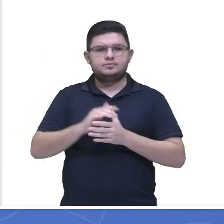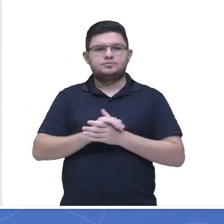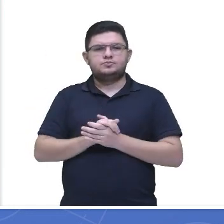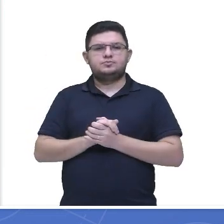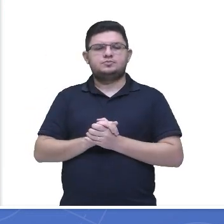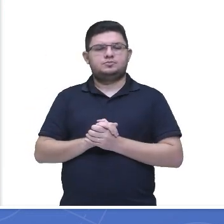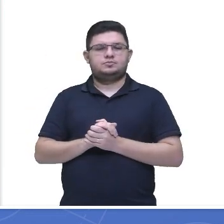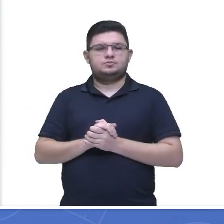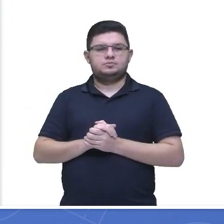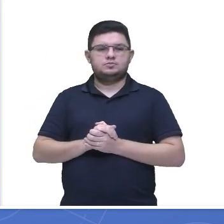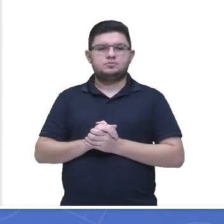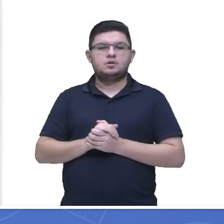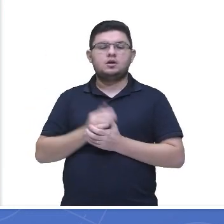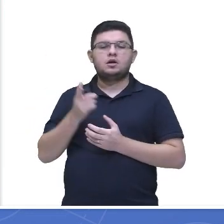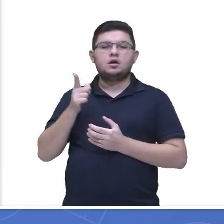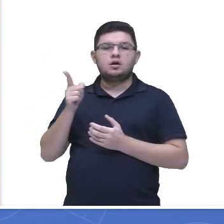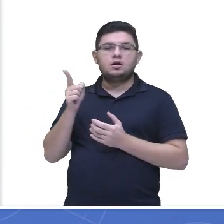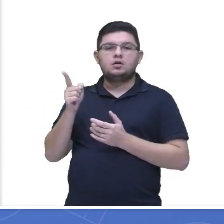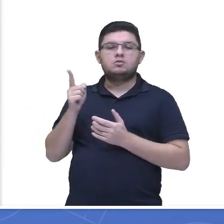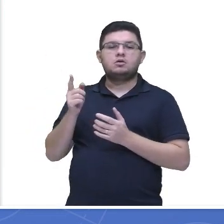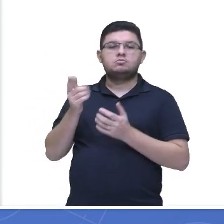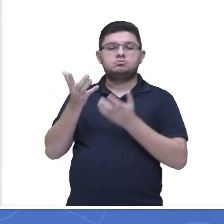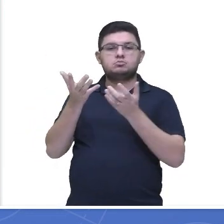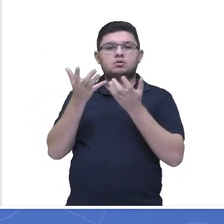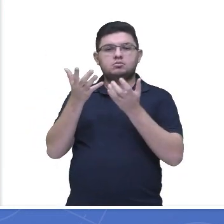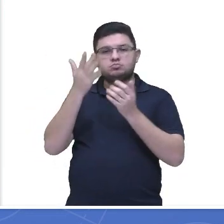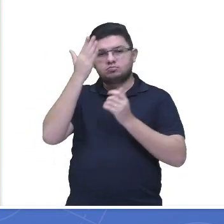sobre essa